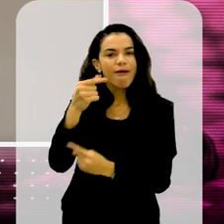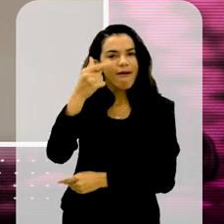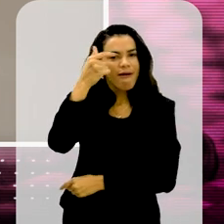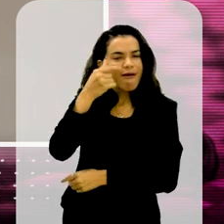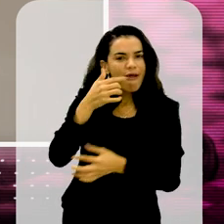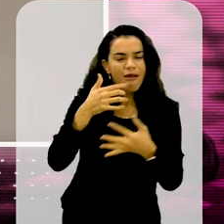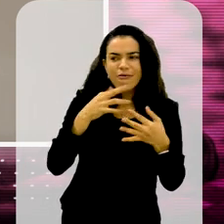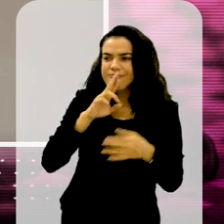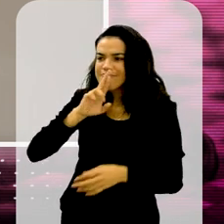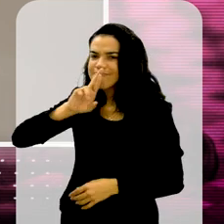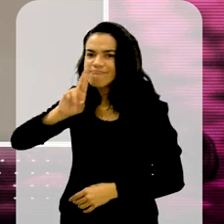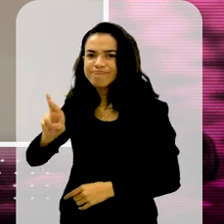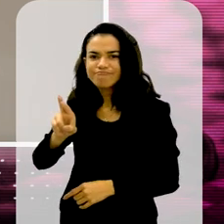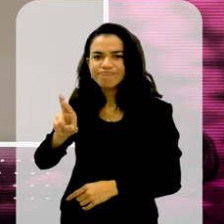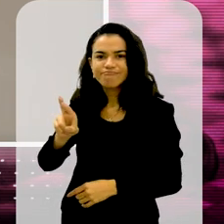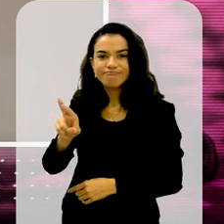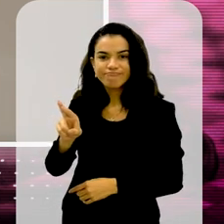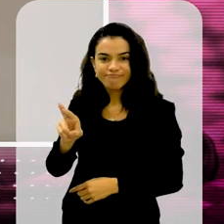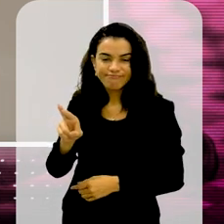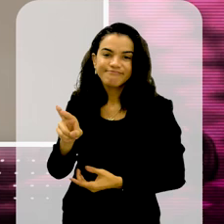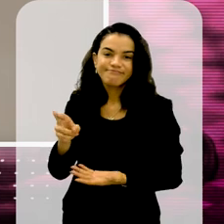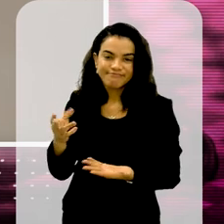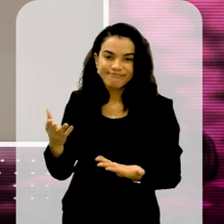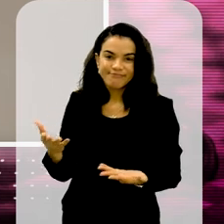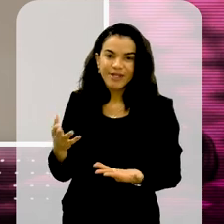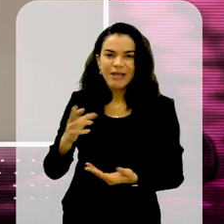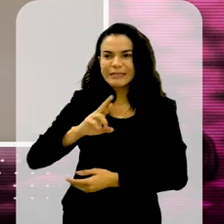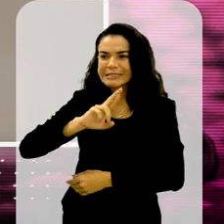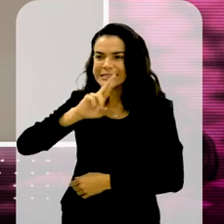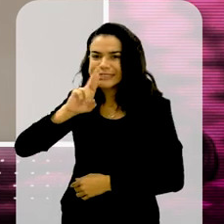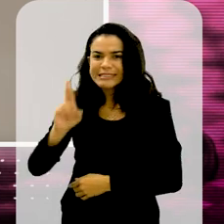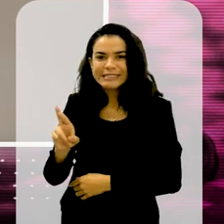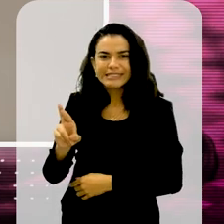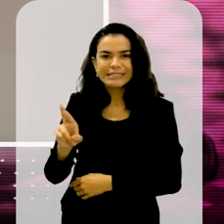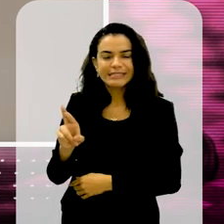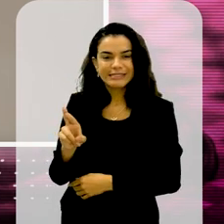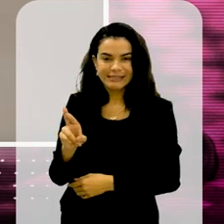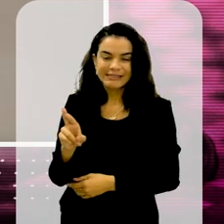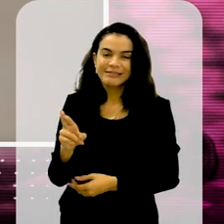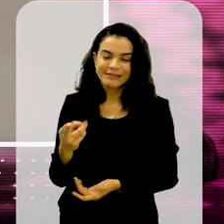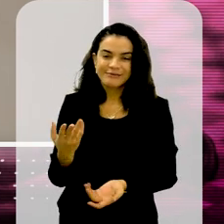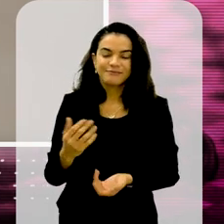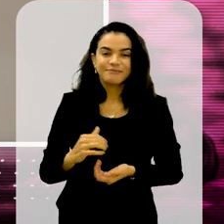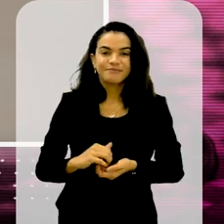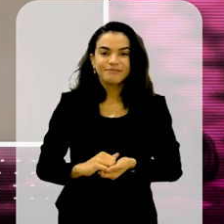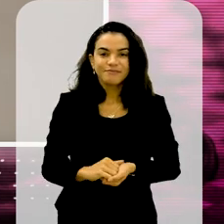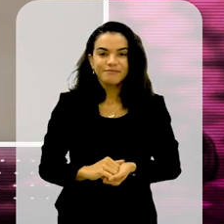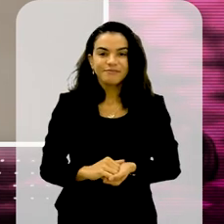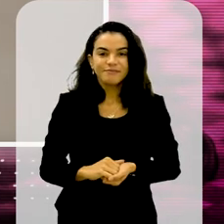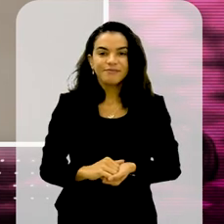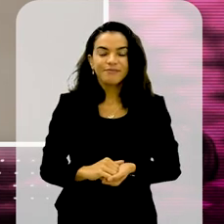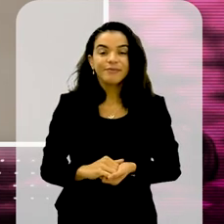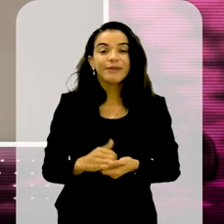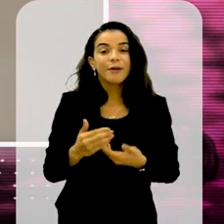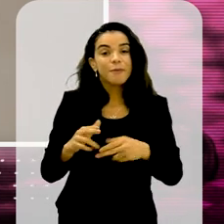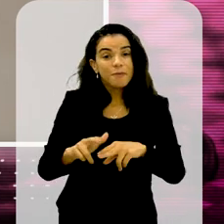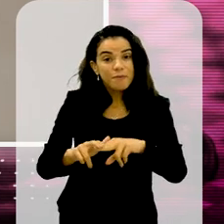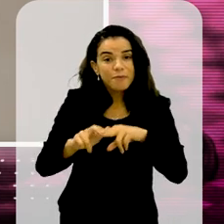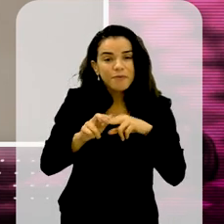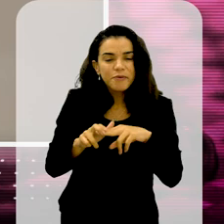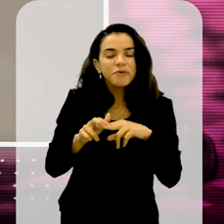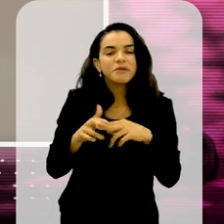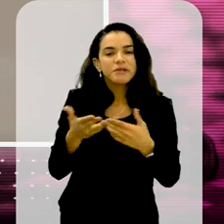querem uma resposta, né? Uma correspondência àquilo que eles estão fazendo, né? E